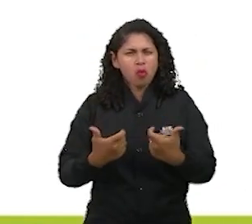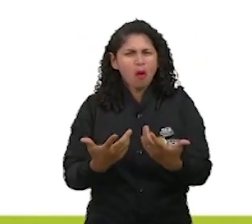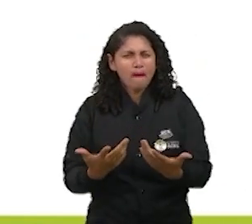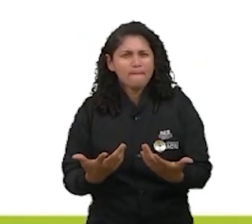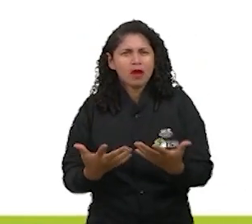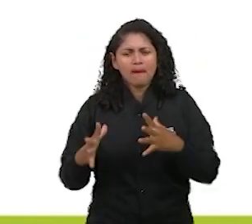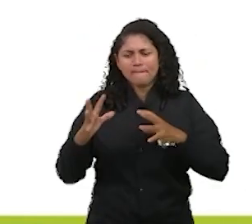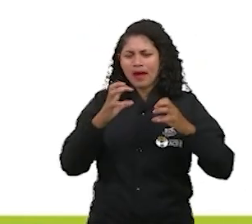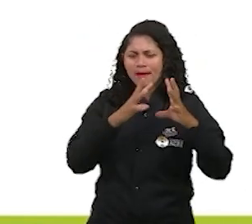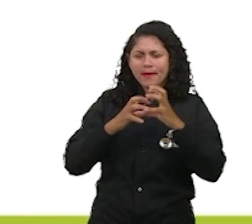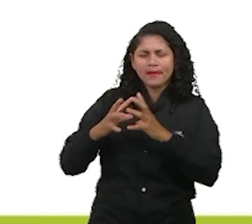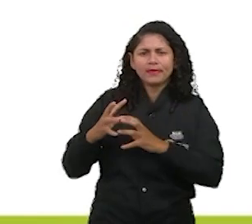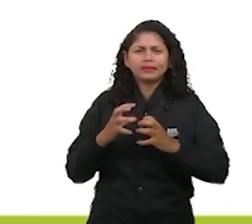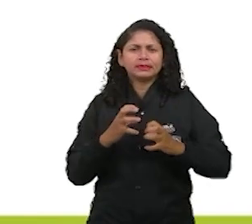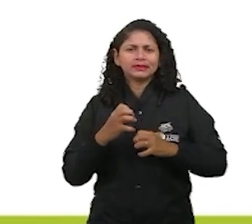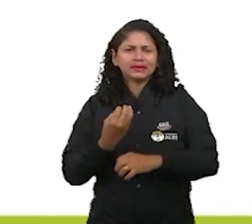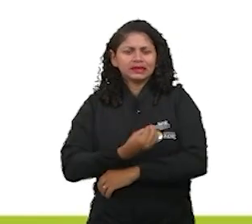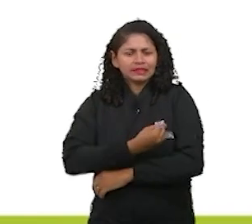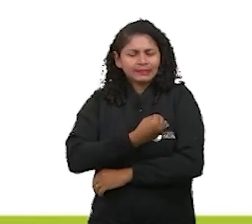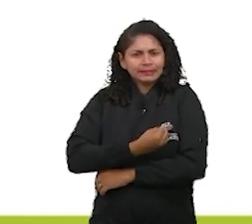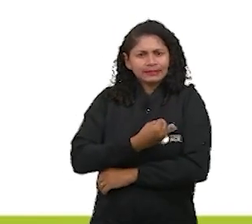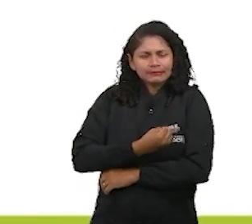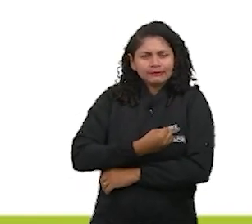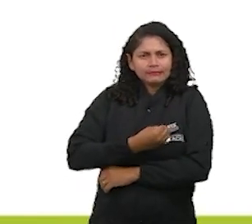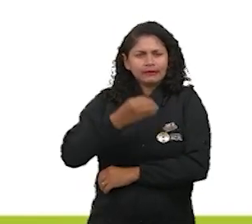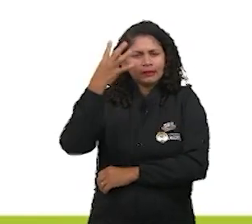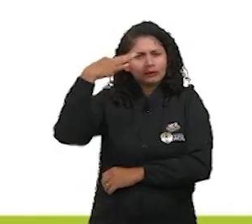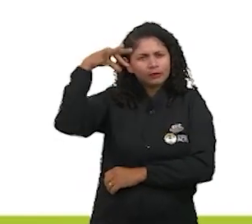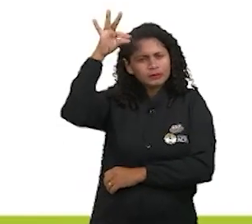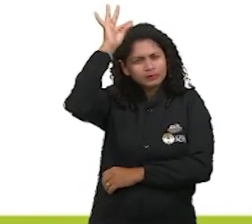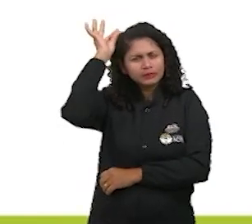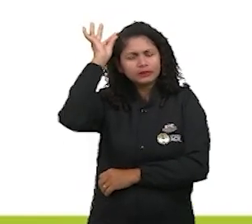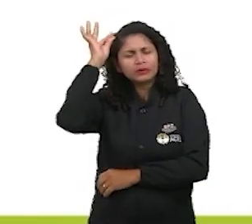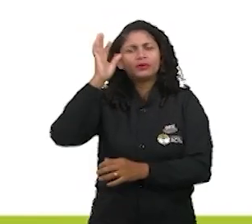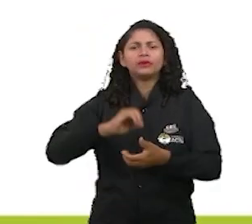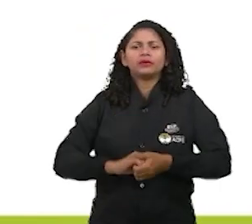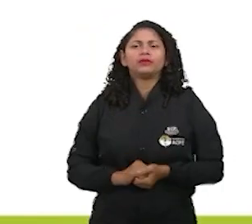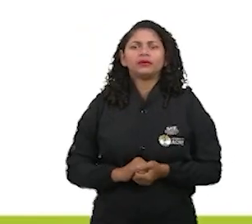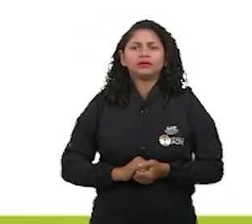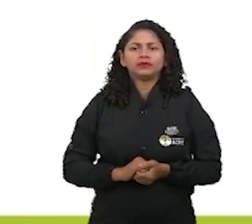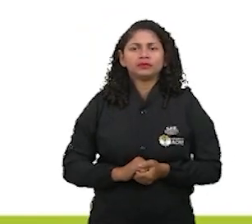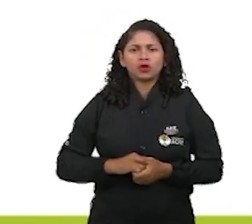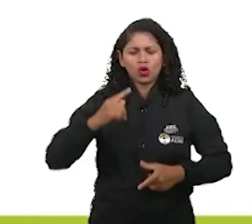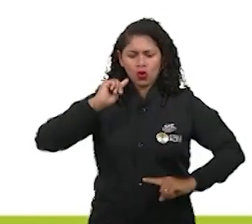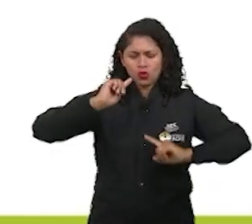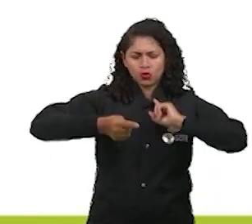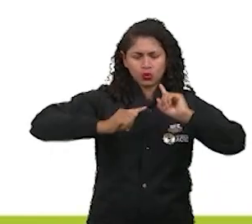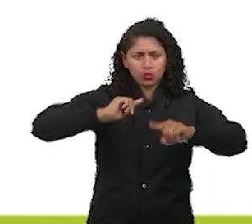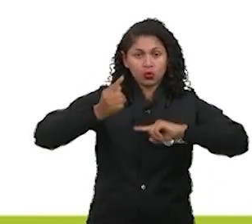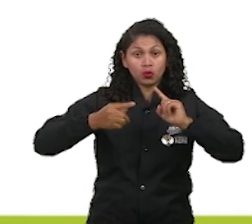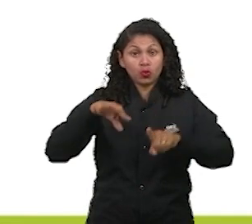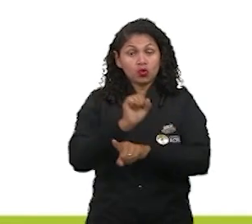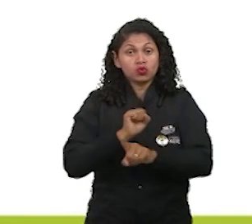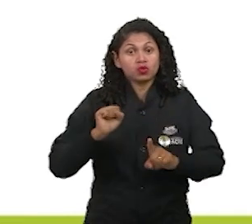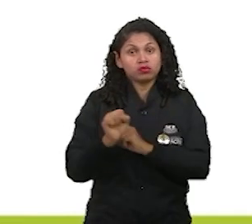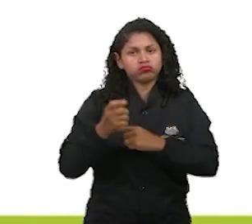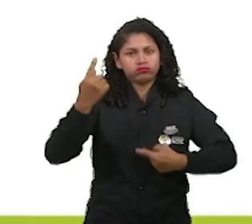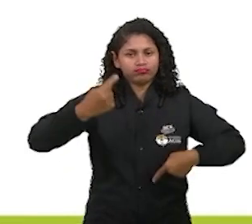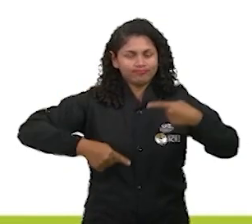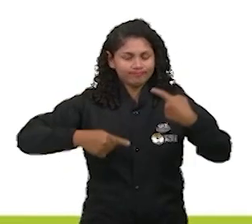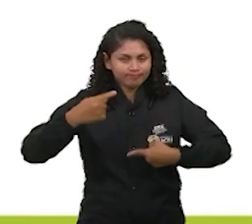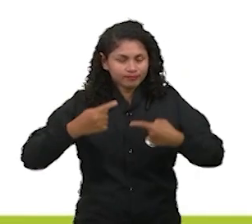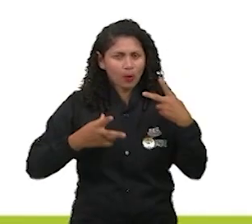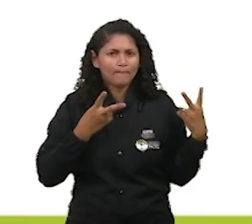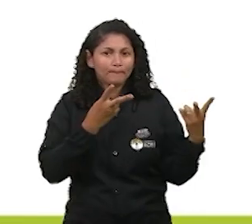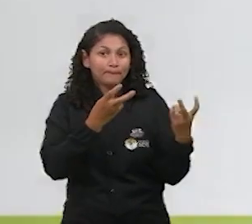e espiritual, né, interpretar o eu no mundo, crítica sociopolítica. Então,